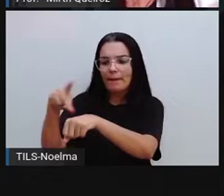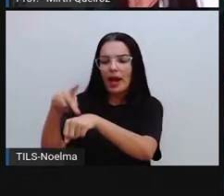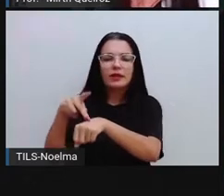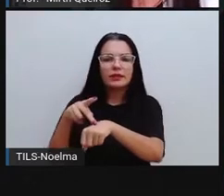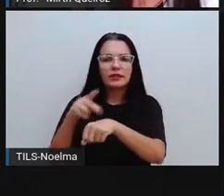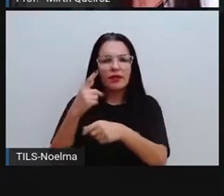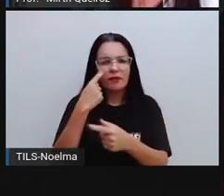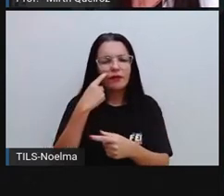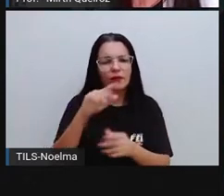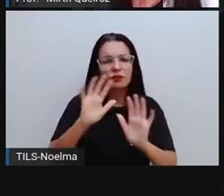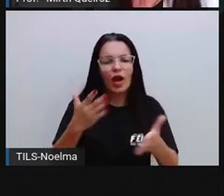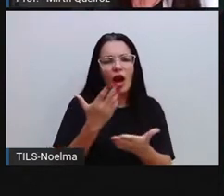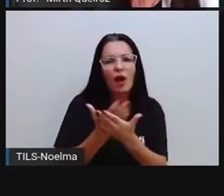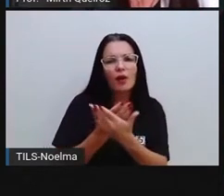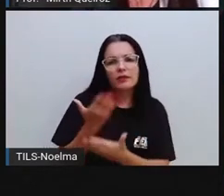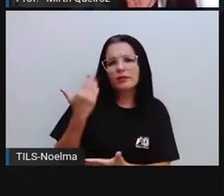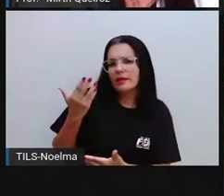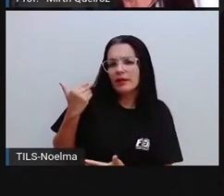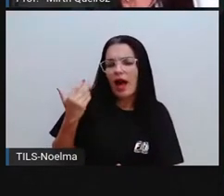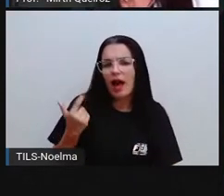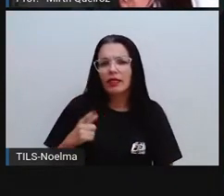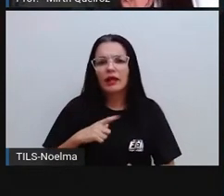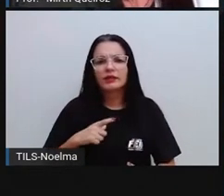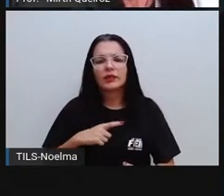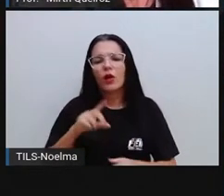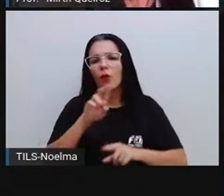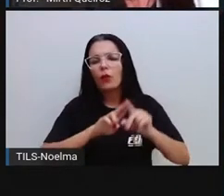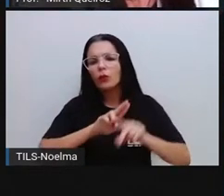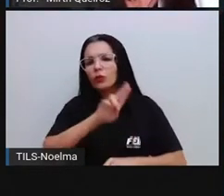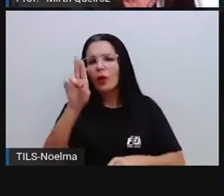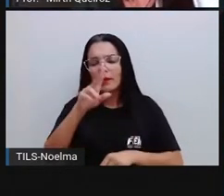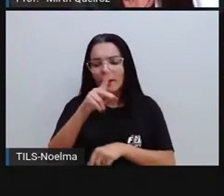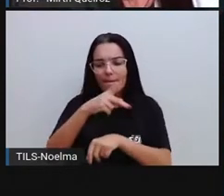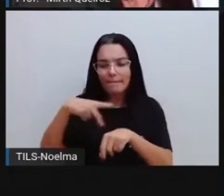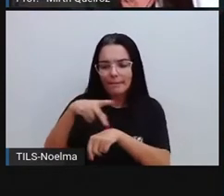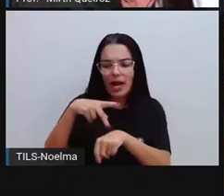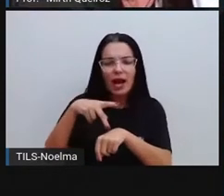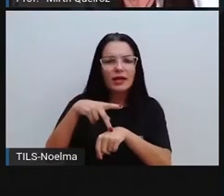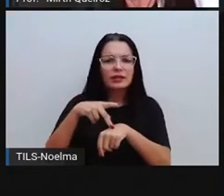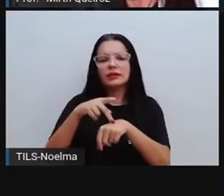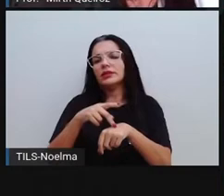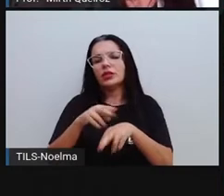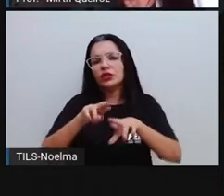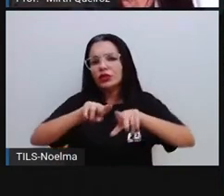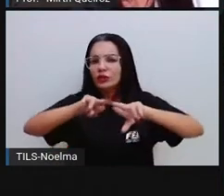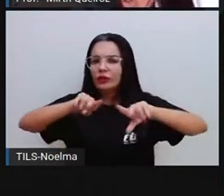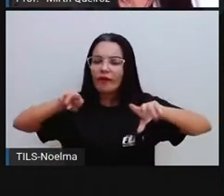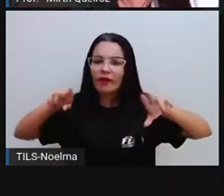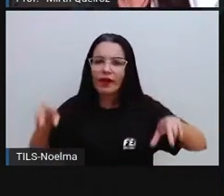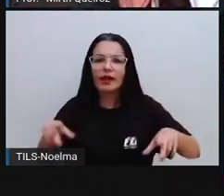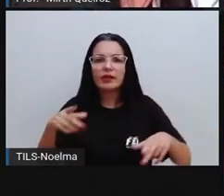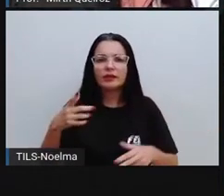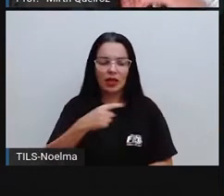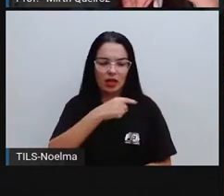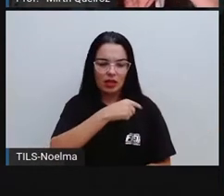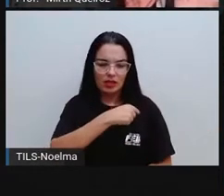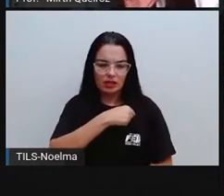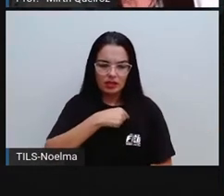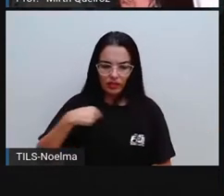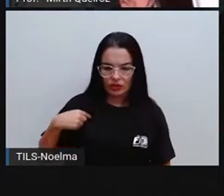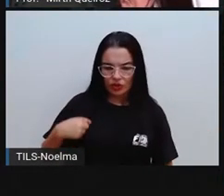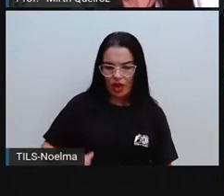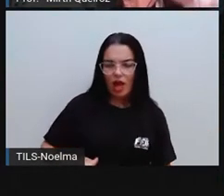em outras aulas, né, a Síria, né, os sírios, os libaneses, os japoneses,